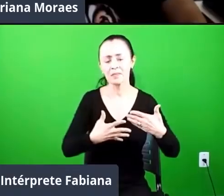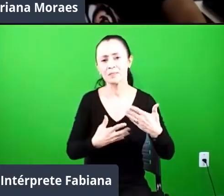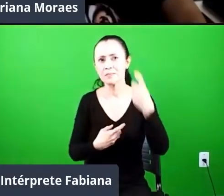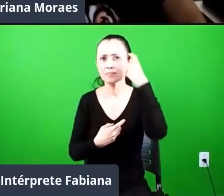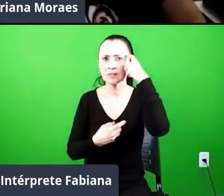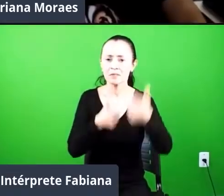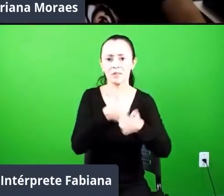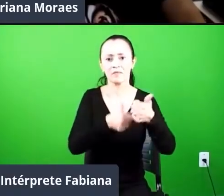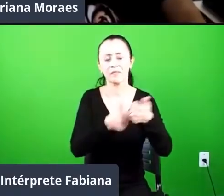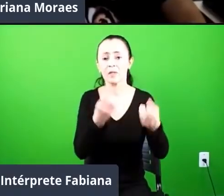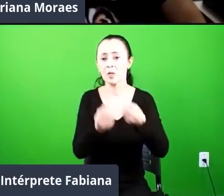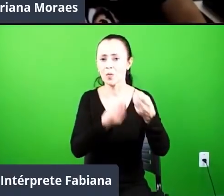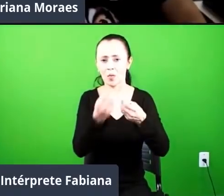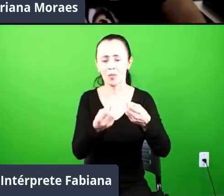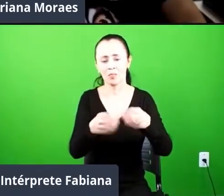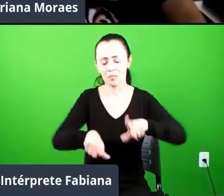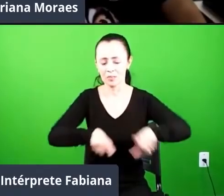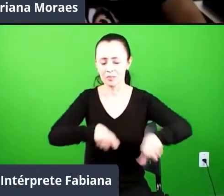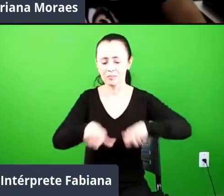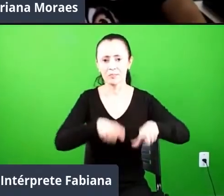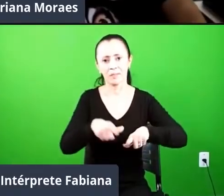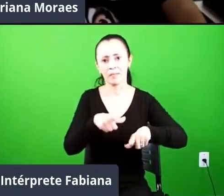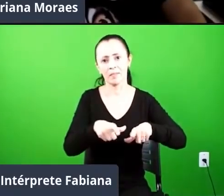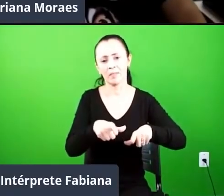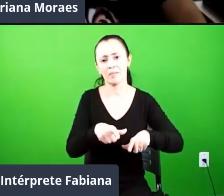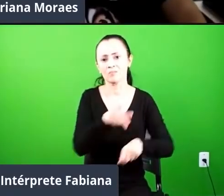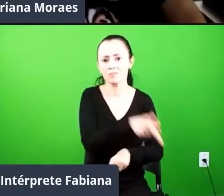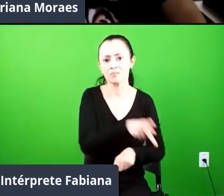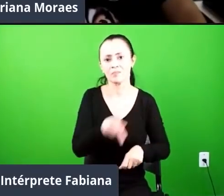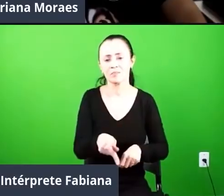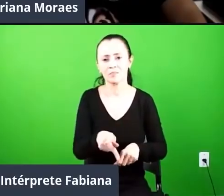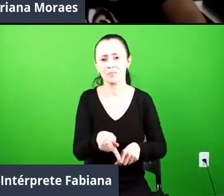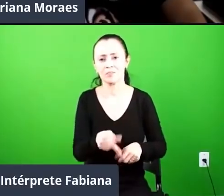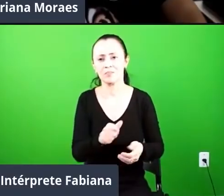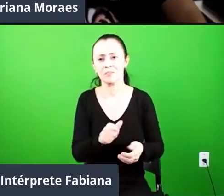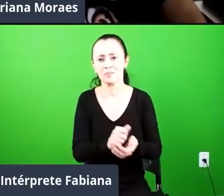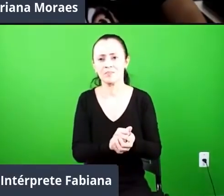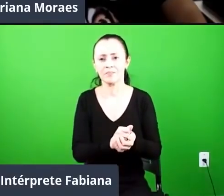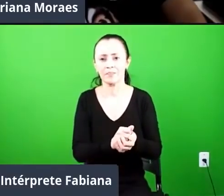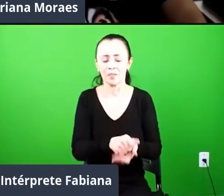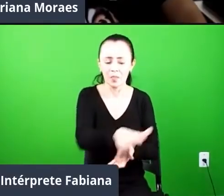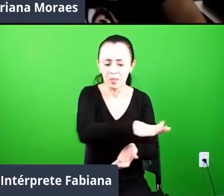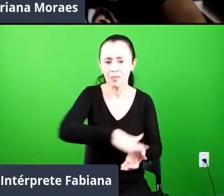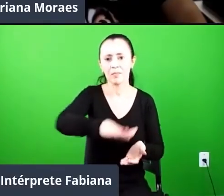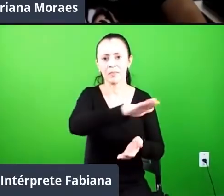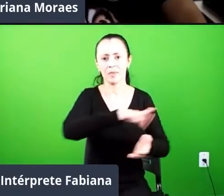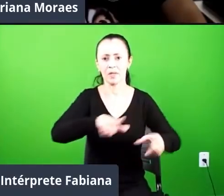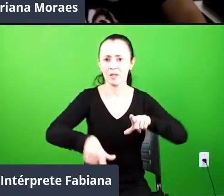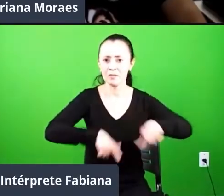docente. As inúmeras, né? Os números de desgastes em relação ao espaço de trabalho, a falta